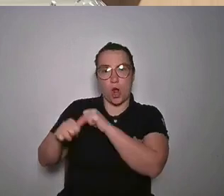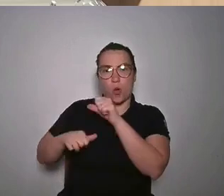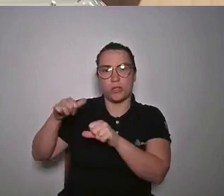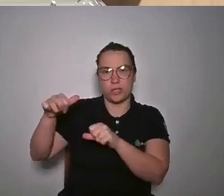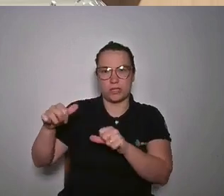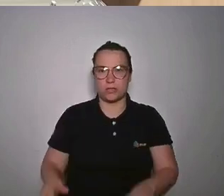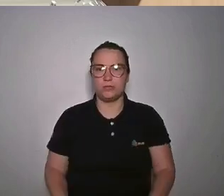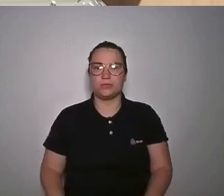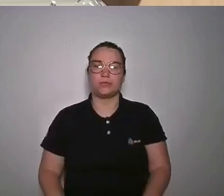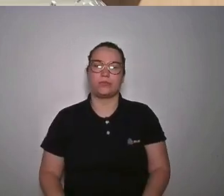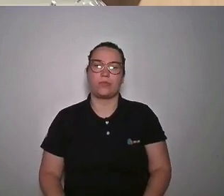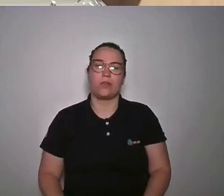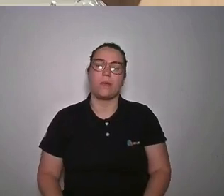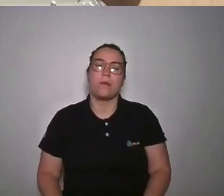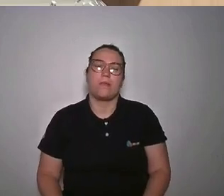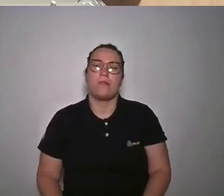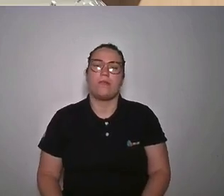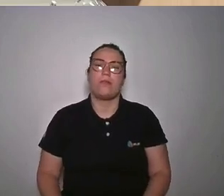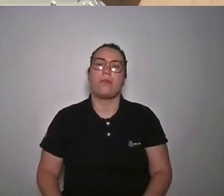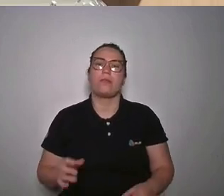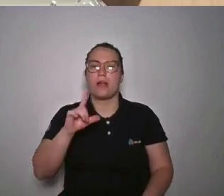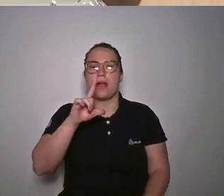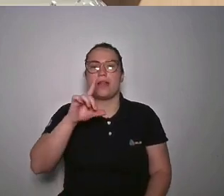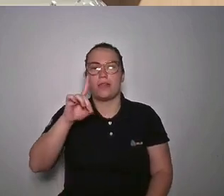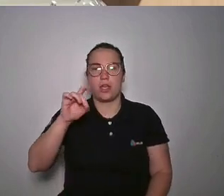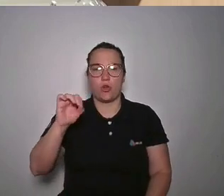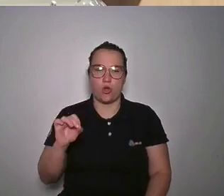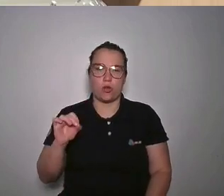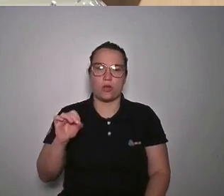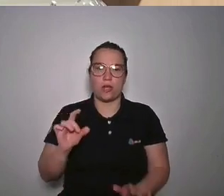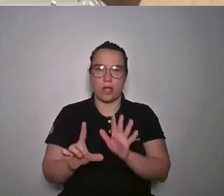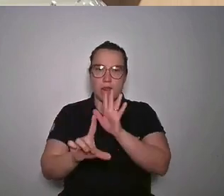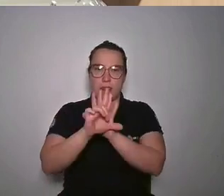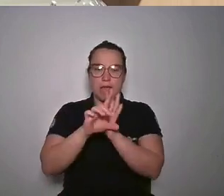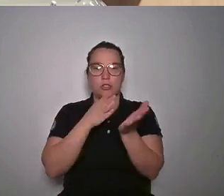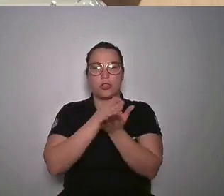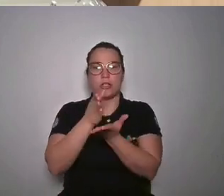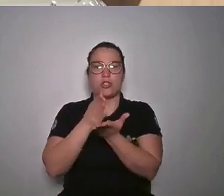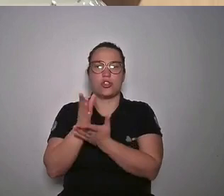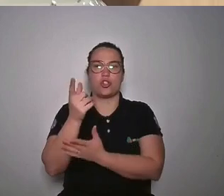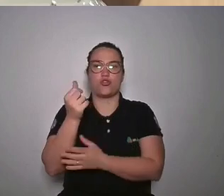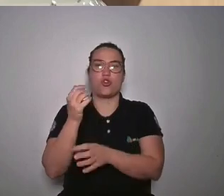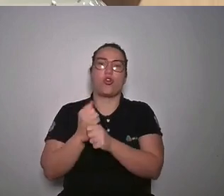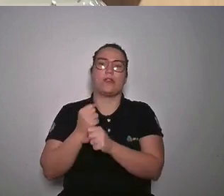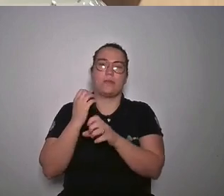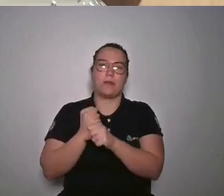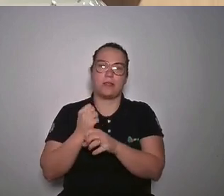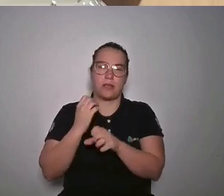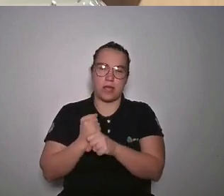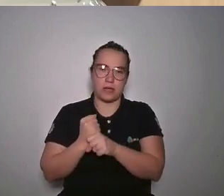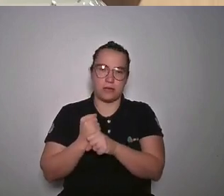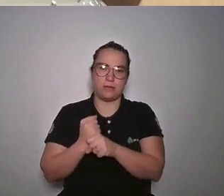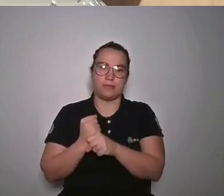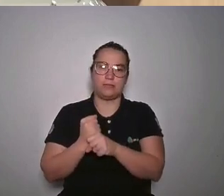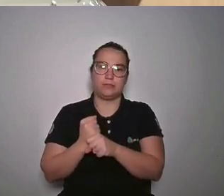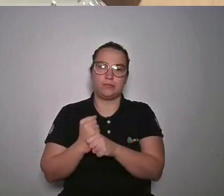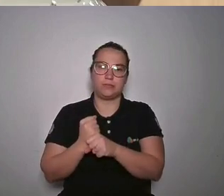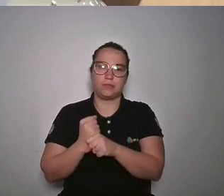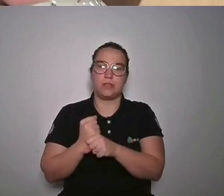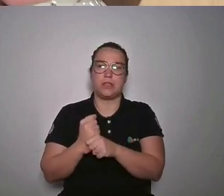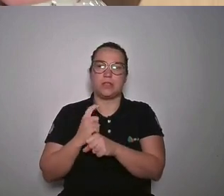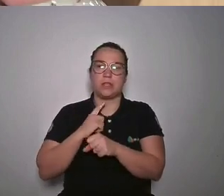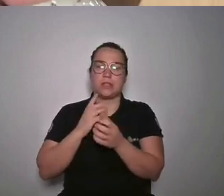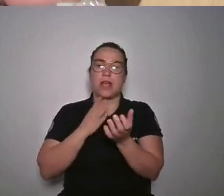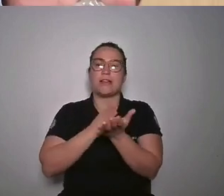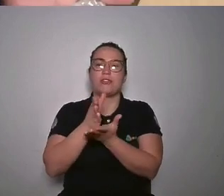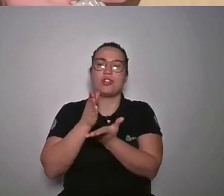Mas como você faz a LDO, que é Lei de Diretriz Orçamentária, em que ela te dá